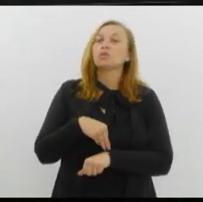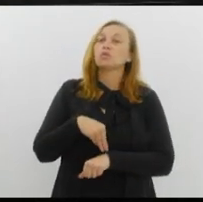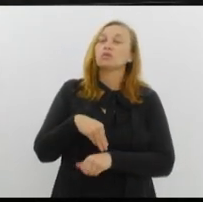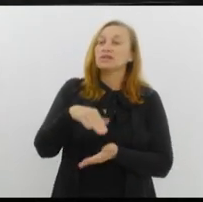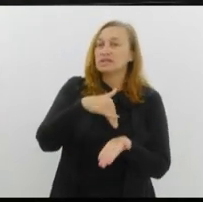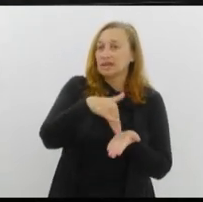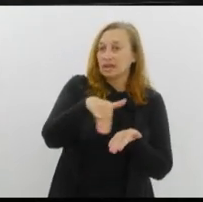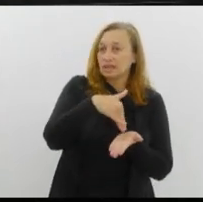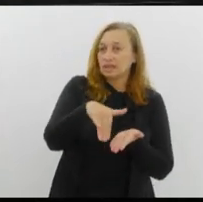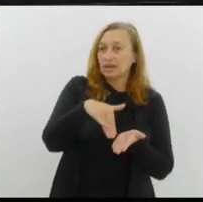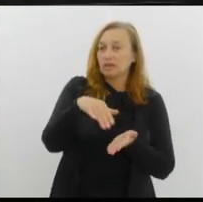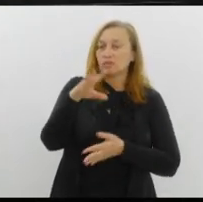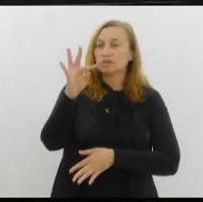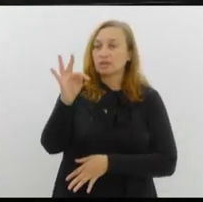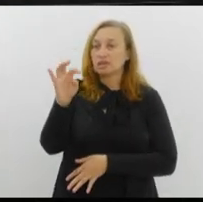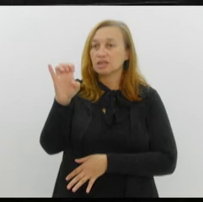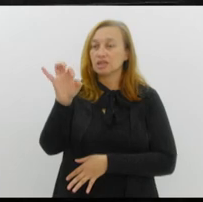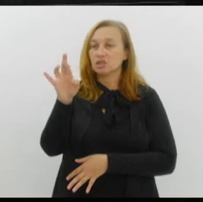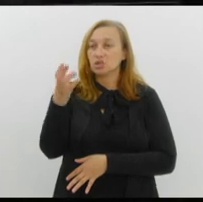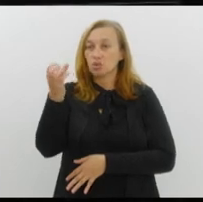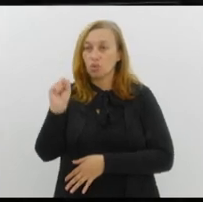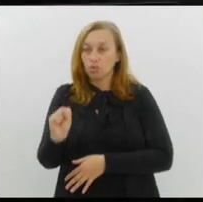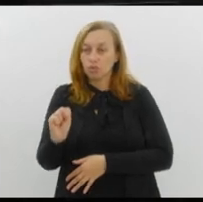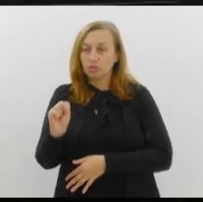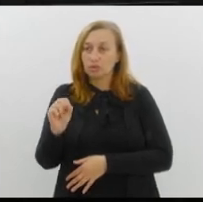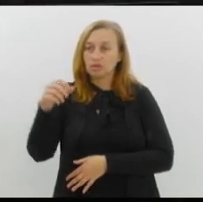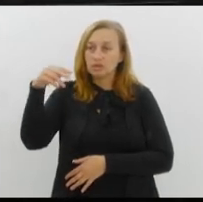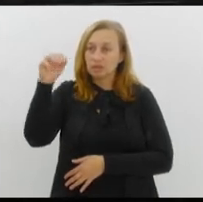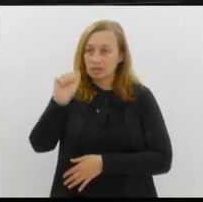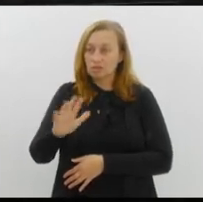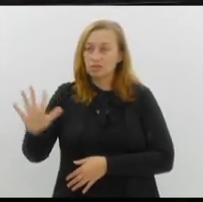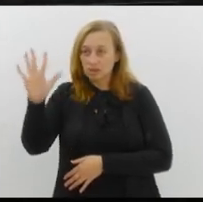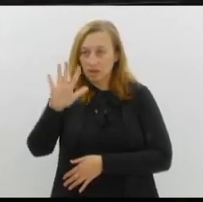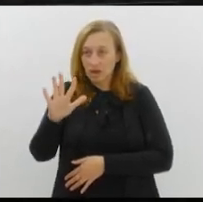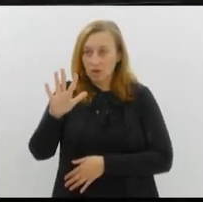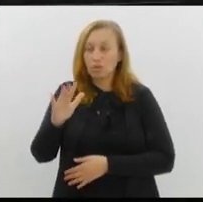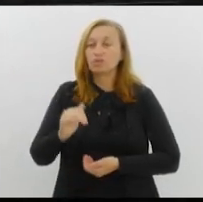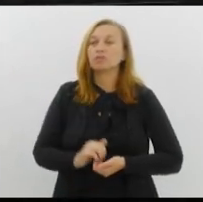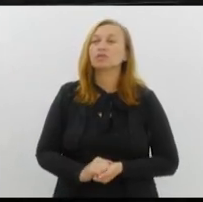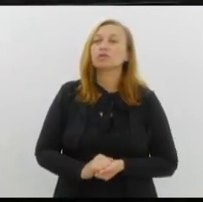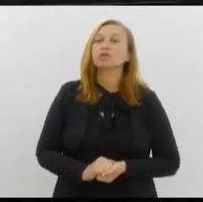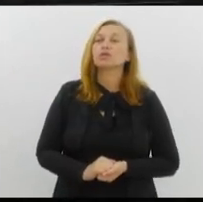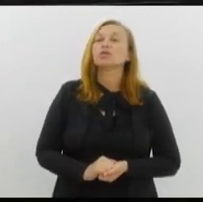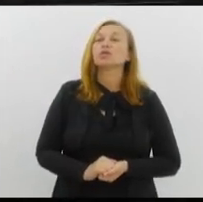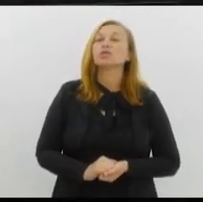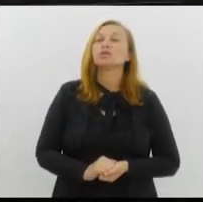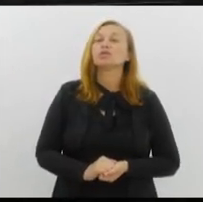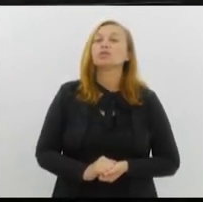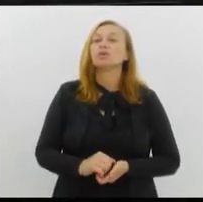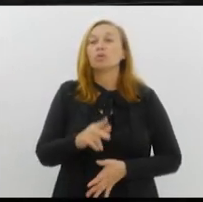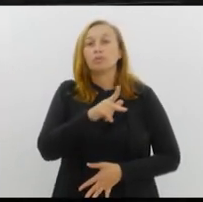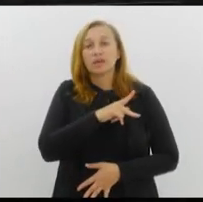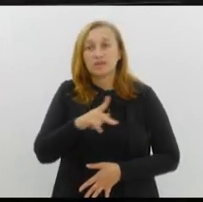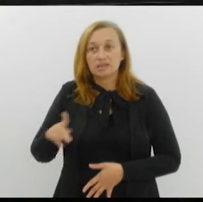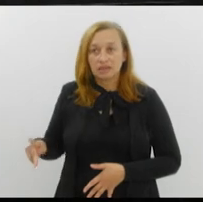do Tesouro Nacional, doutor Seron, o presidente do